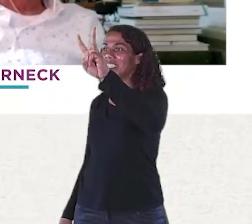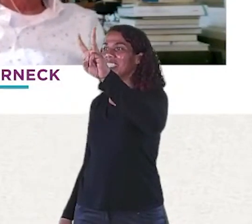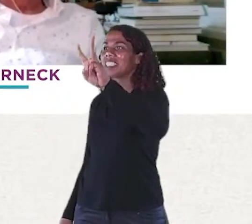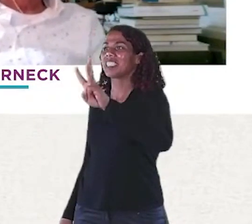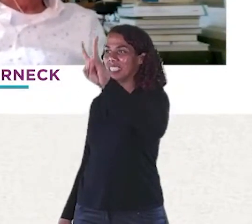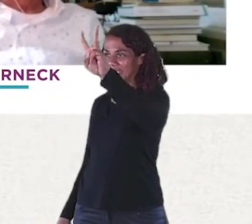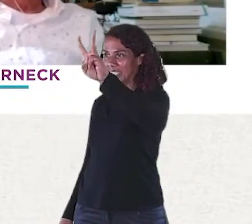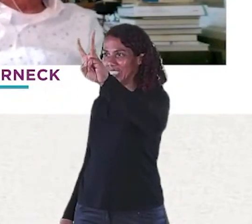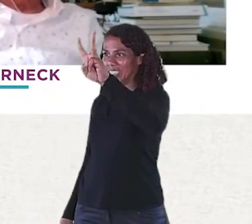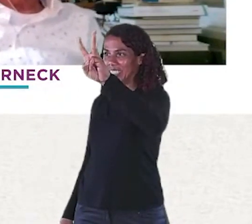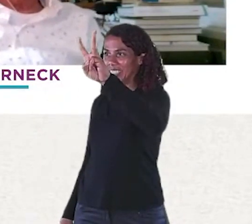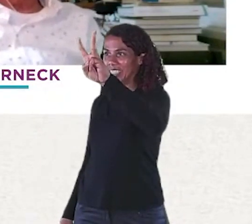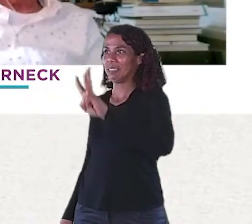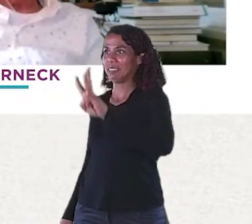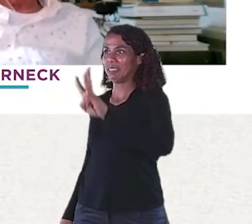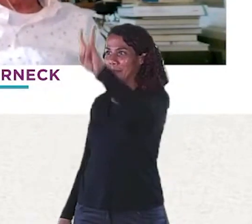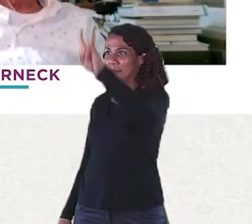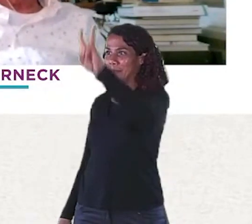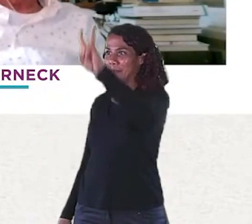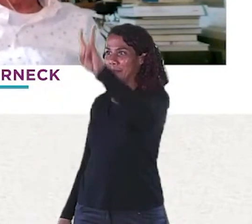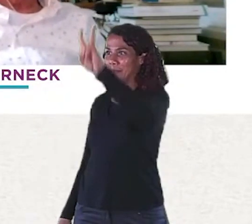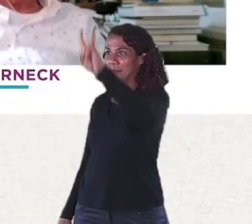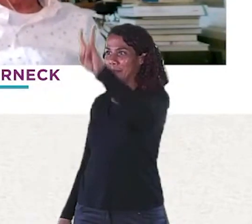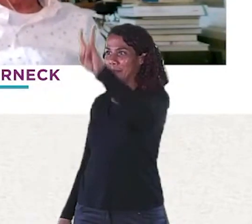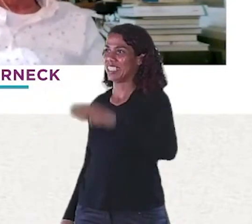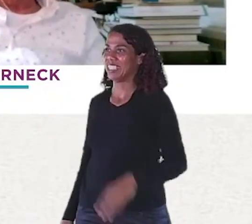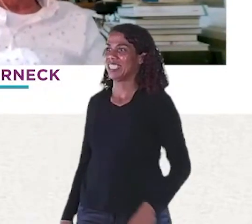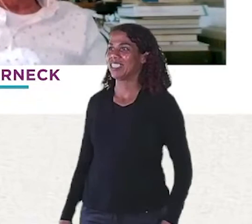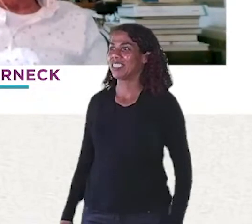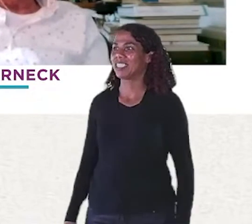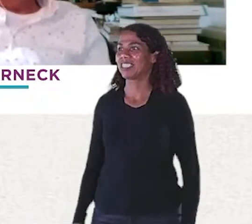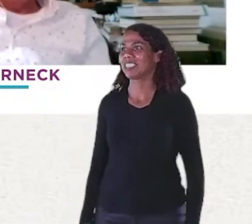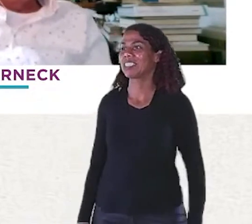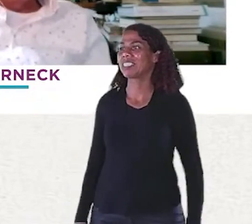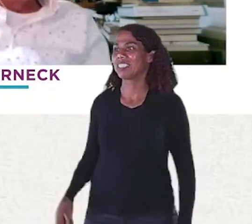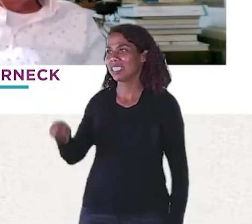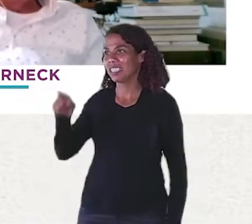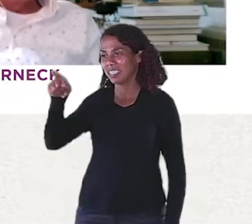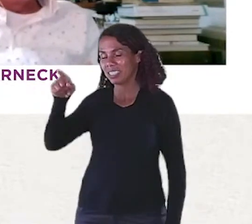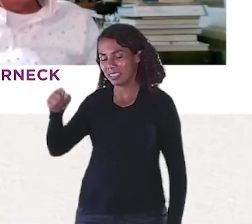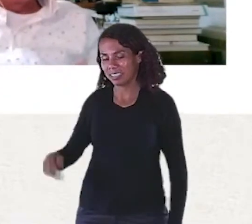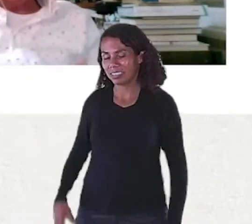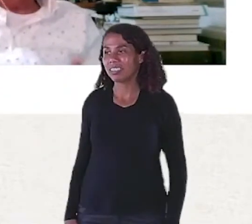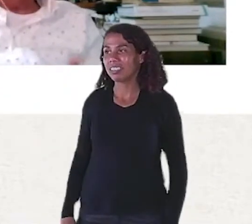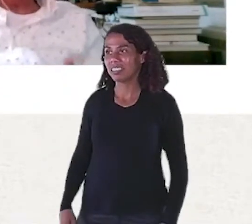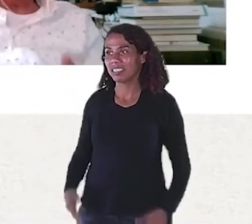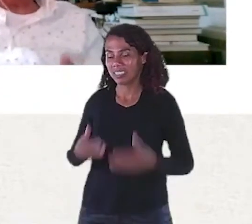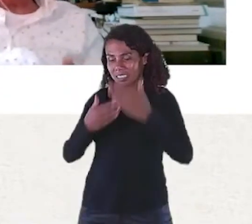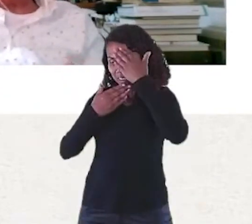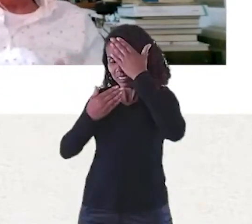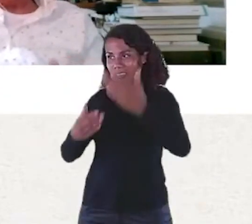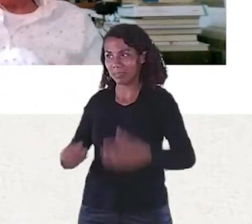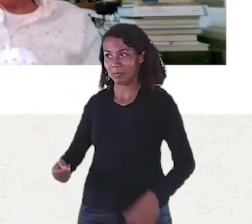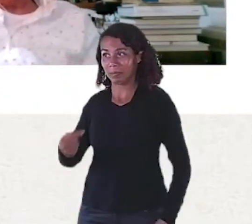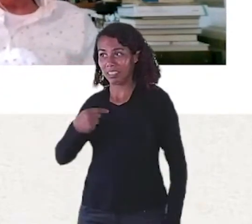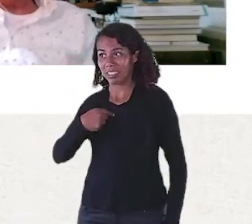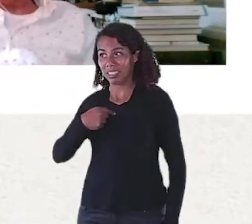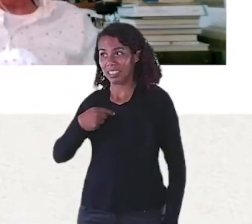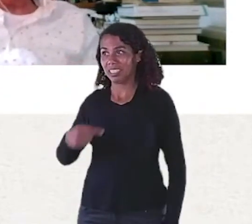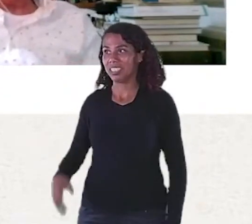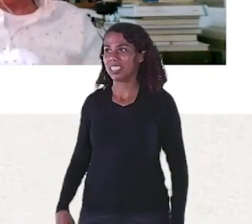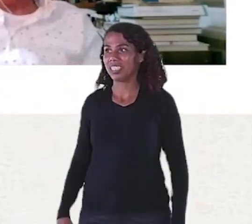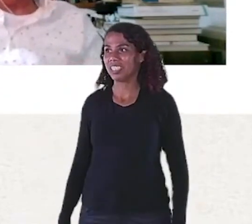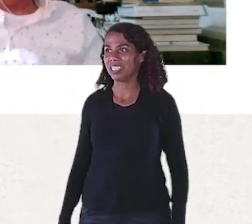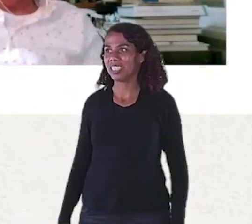céu. Ah, sim. Agora, eu quero homenageá-la também, porque eu acho que poucas vezes na vida ela